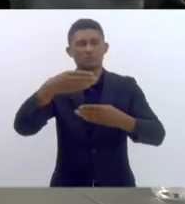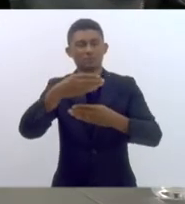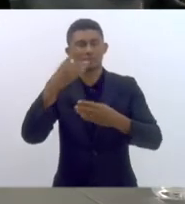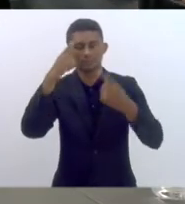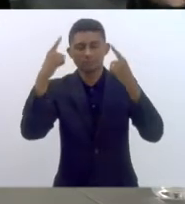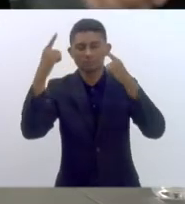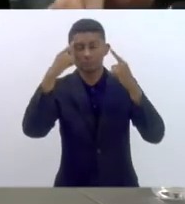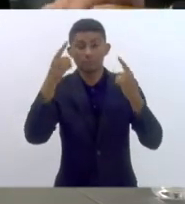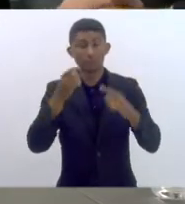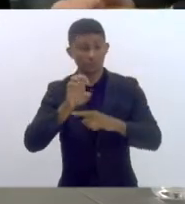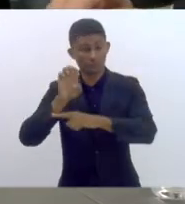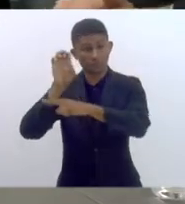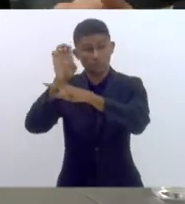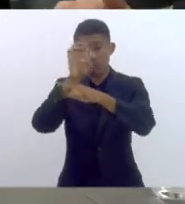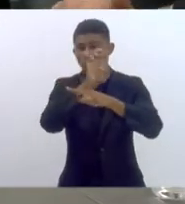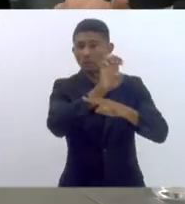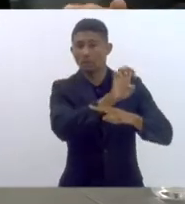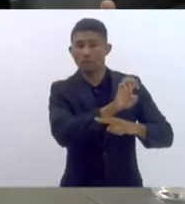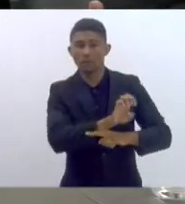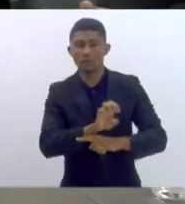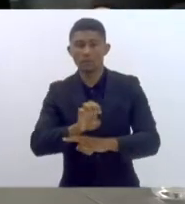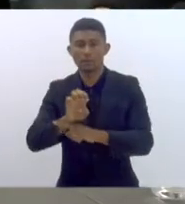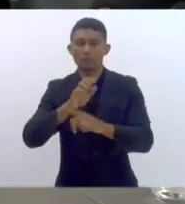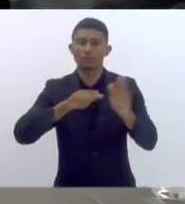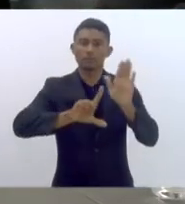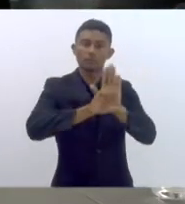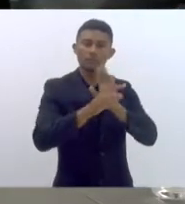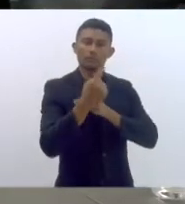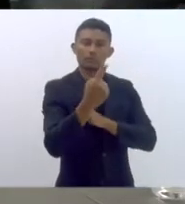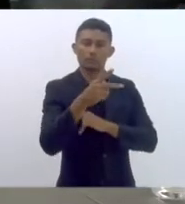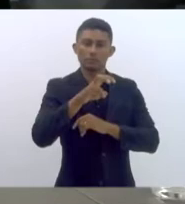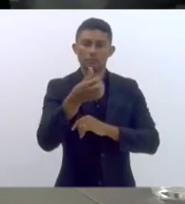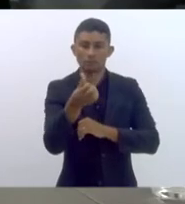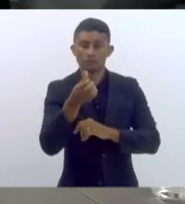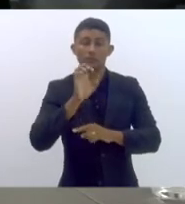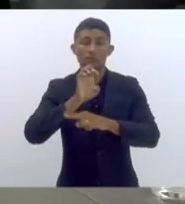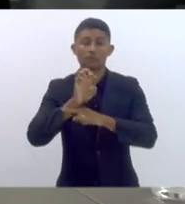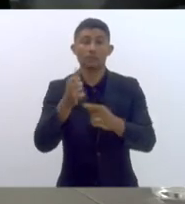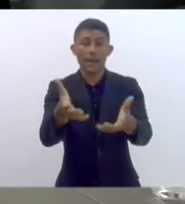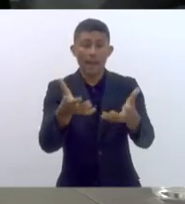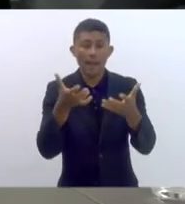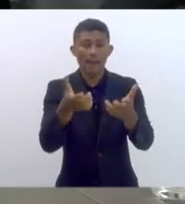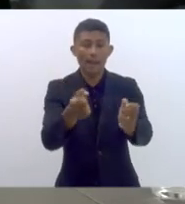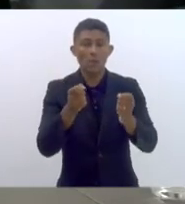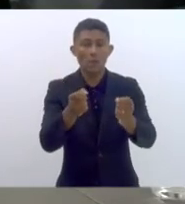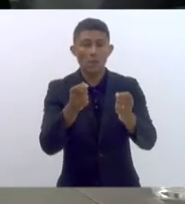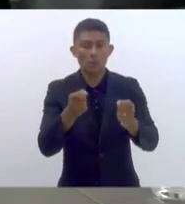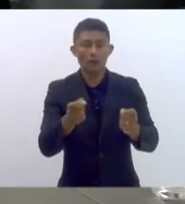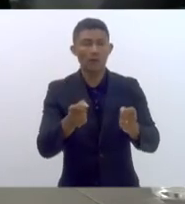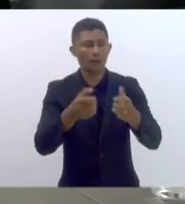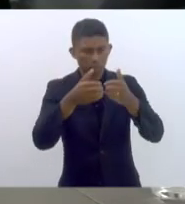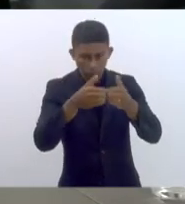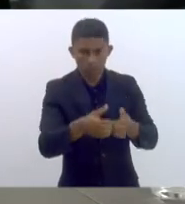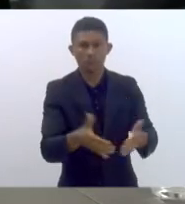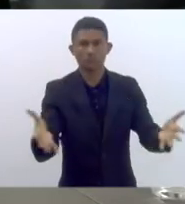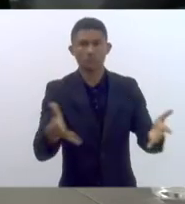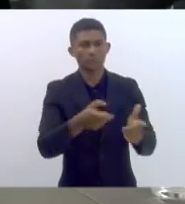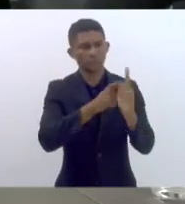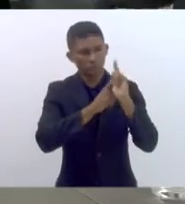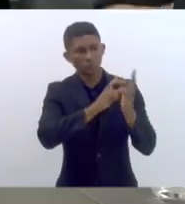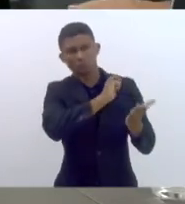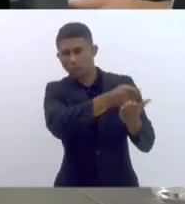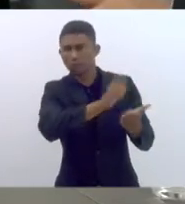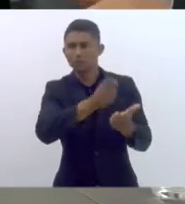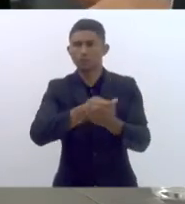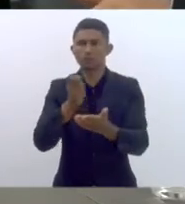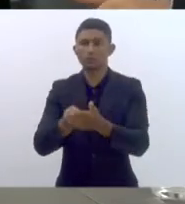os estados, na verdade, não 56, eles queriam abrir fluxo para pagamento da dívida. Então, teve um período